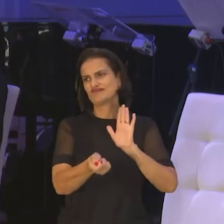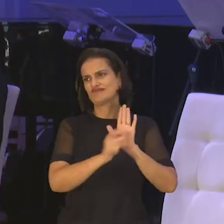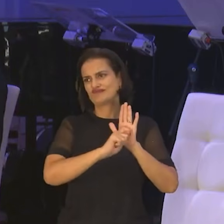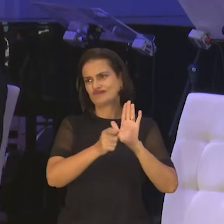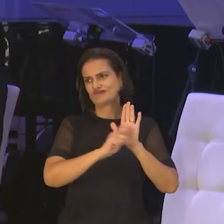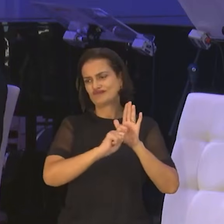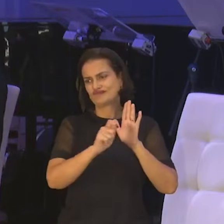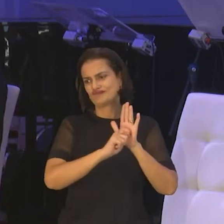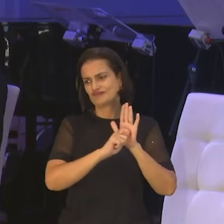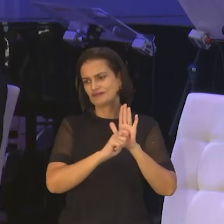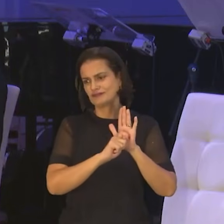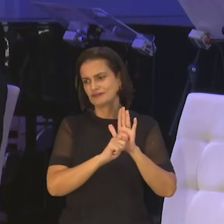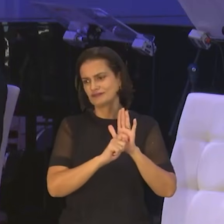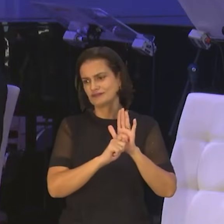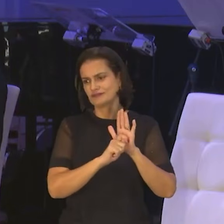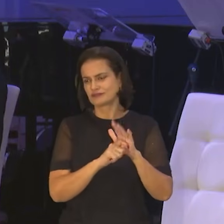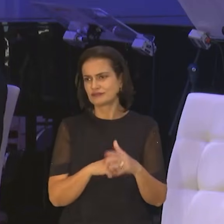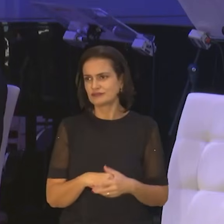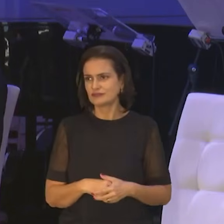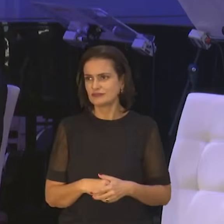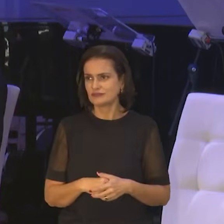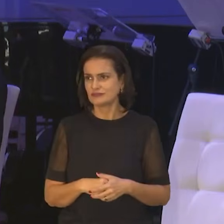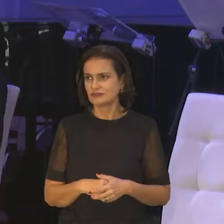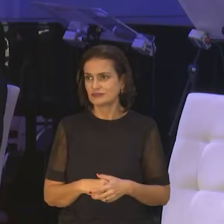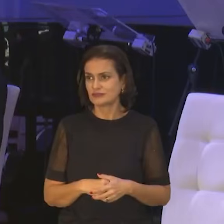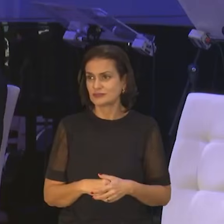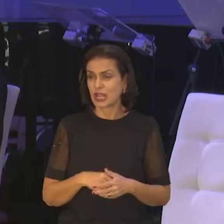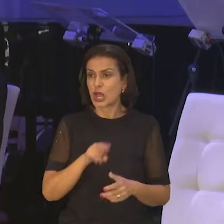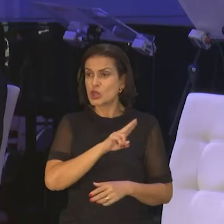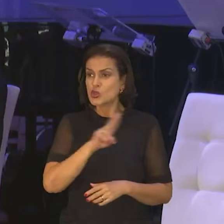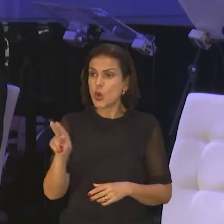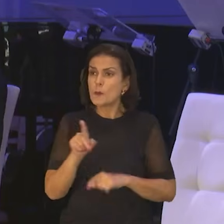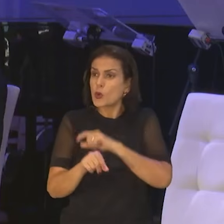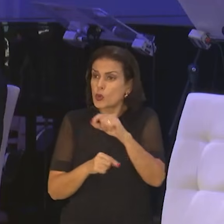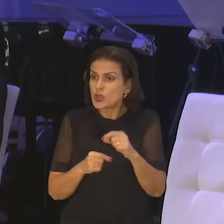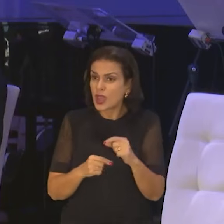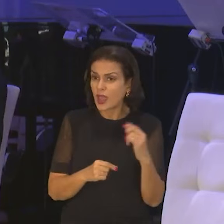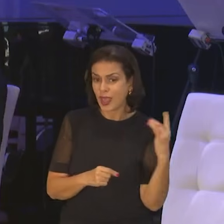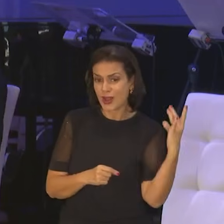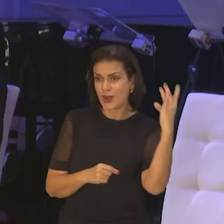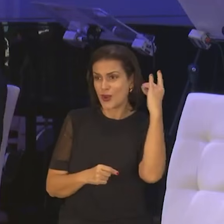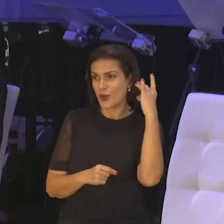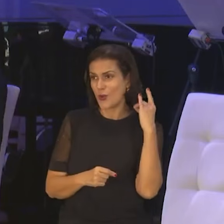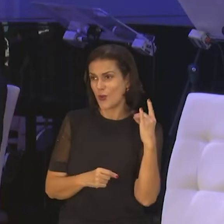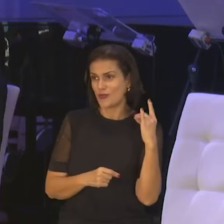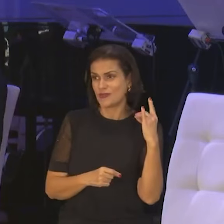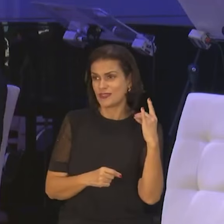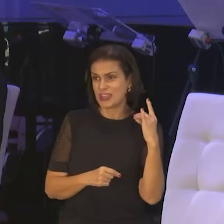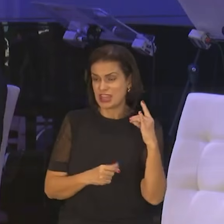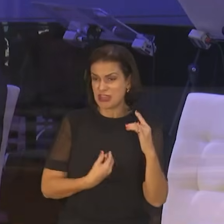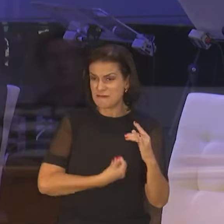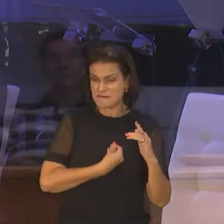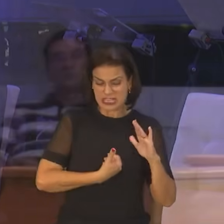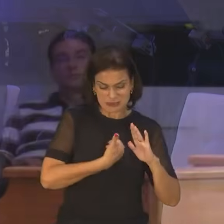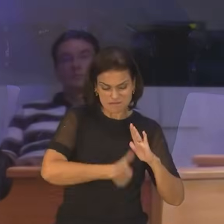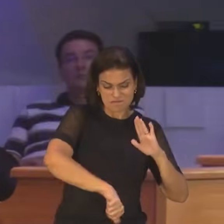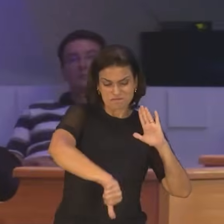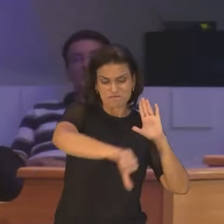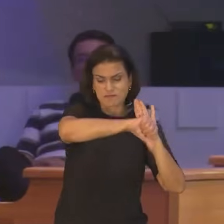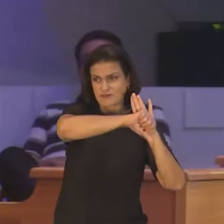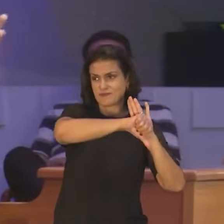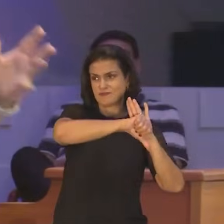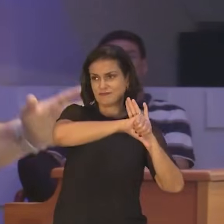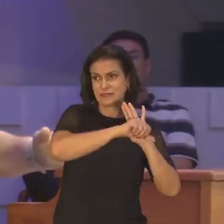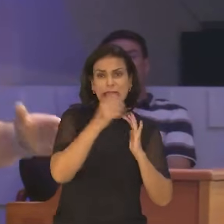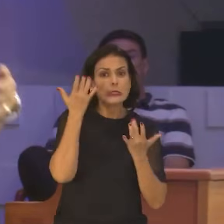Eu fui chamado Lúcifer das Tríplices Fronteiras. Sabe quando você vive numa vida do crime? Eu não